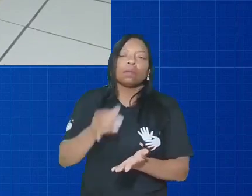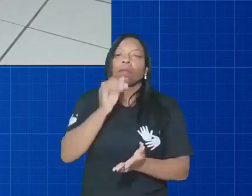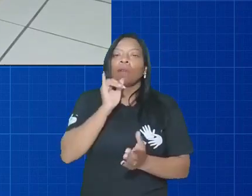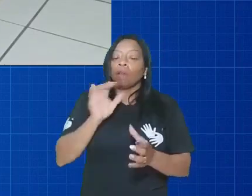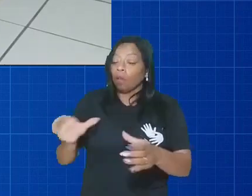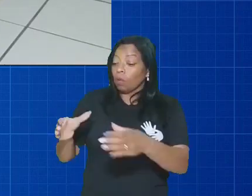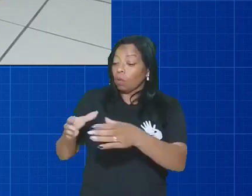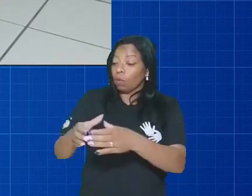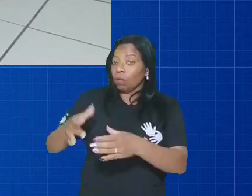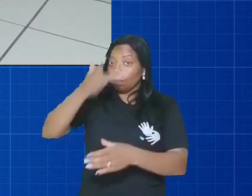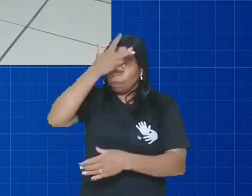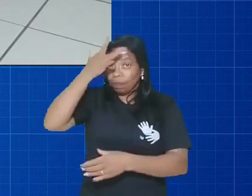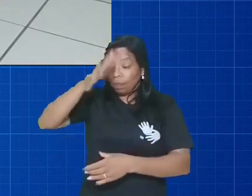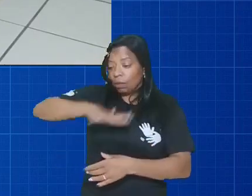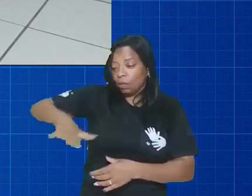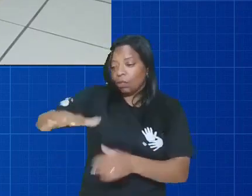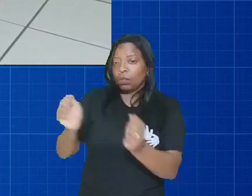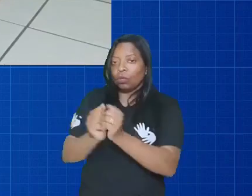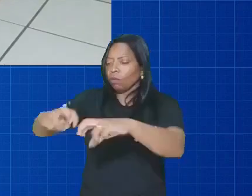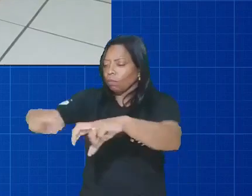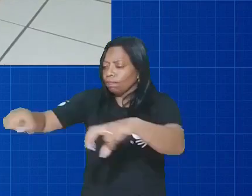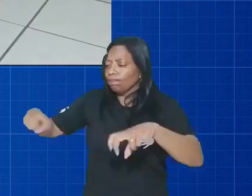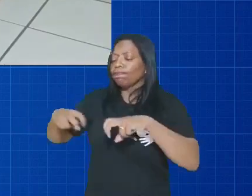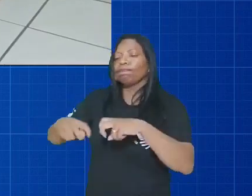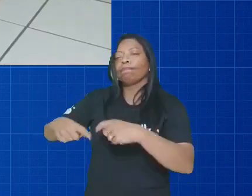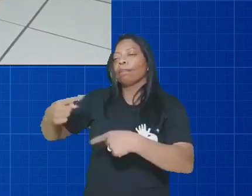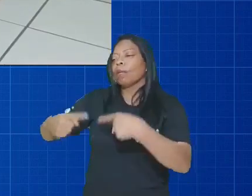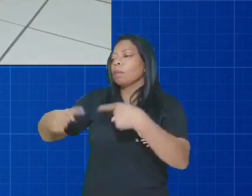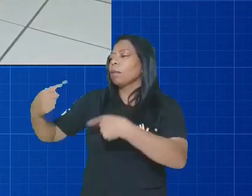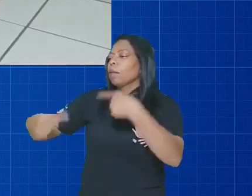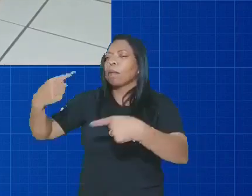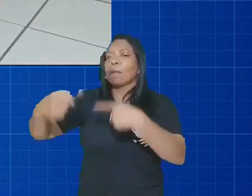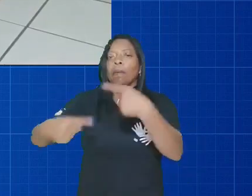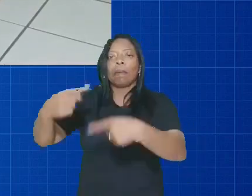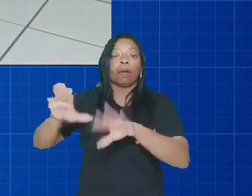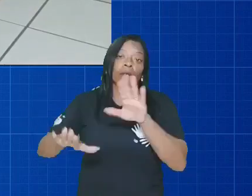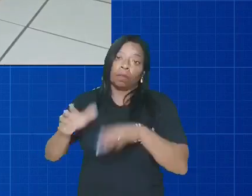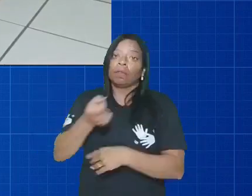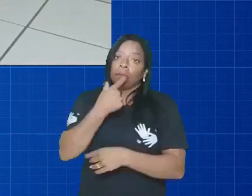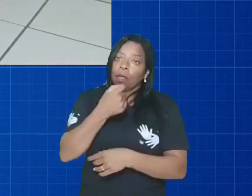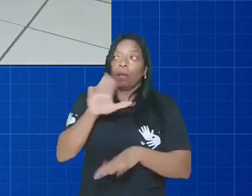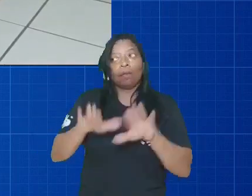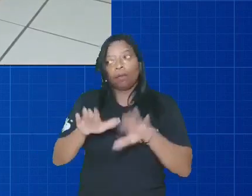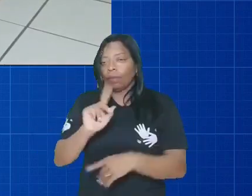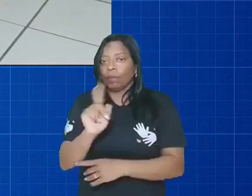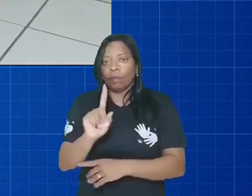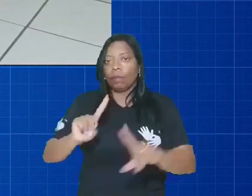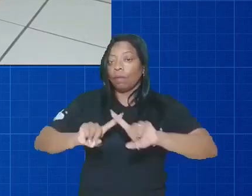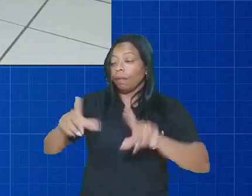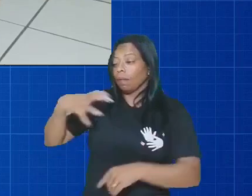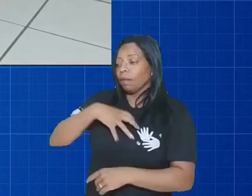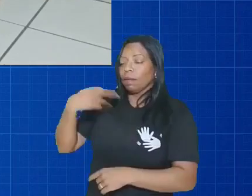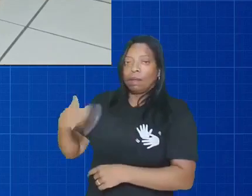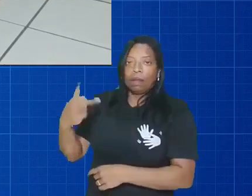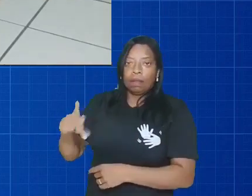saúde mental, que também estão não necessariamente medicadas, ou sim, mas que têm uma condição já específica, que